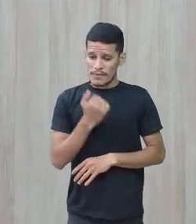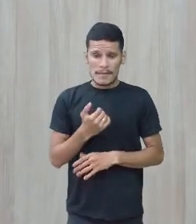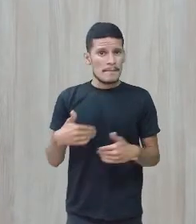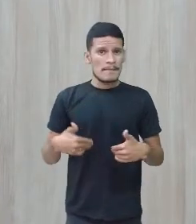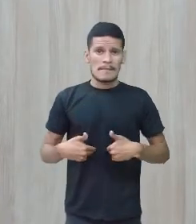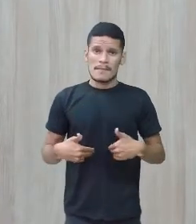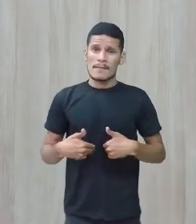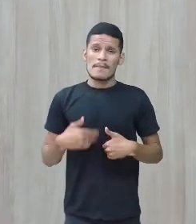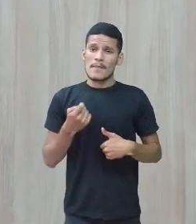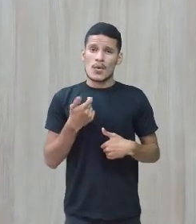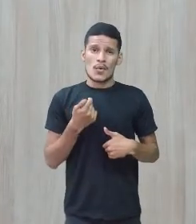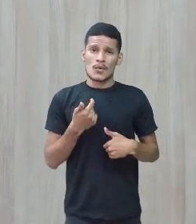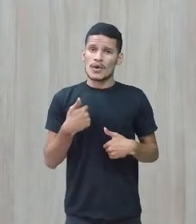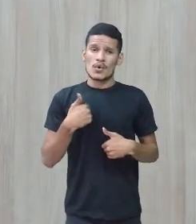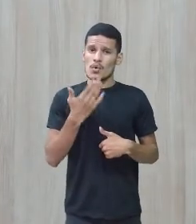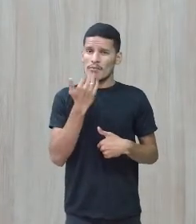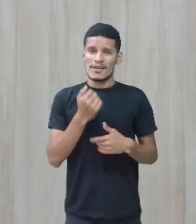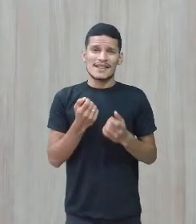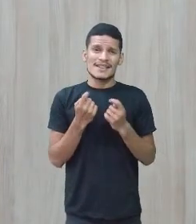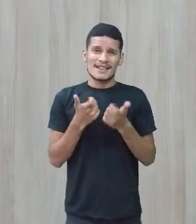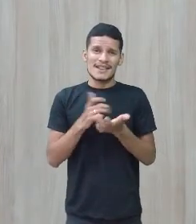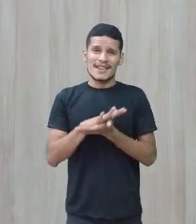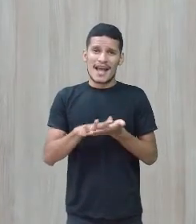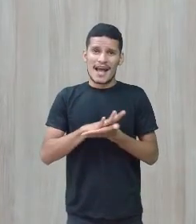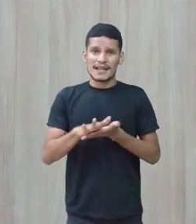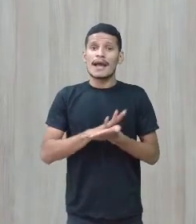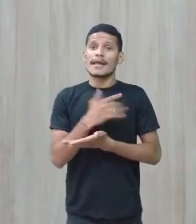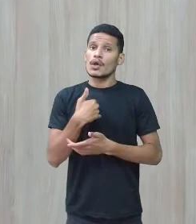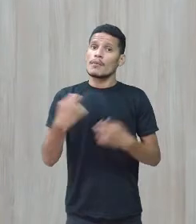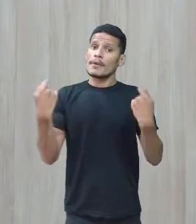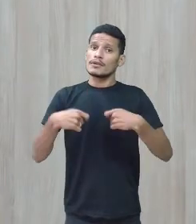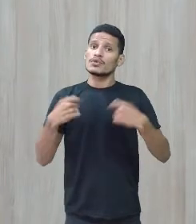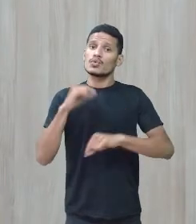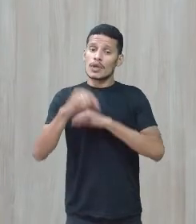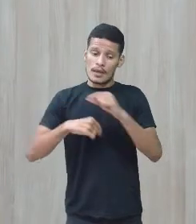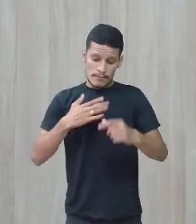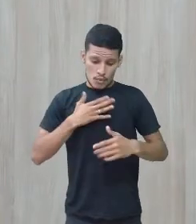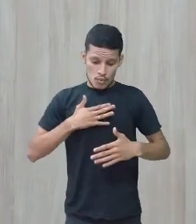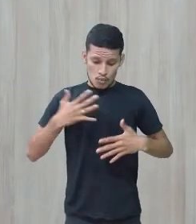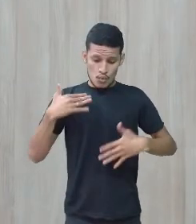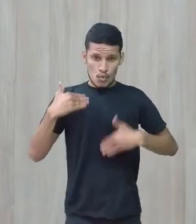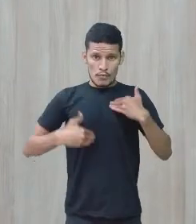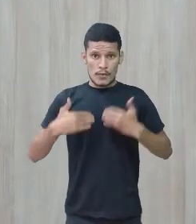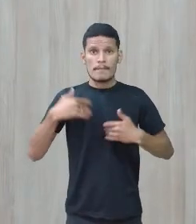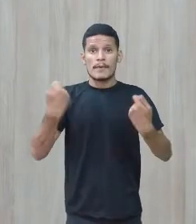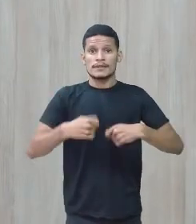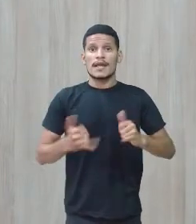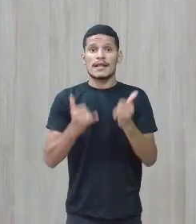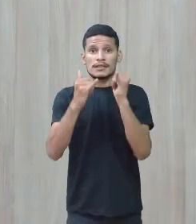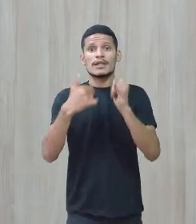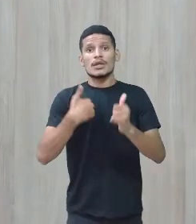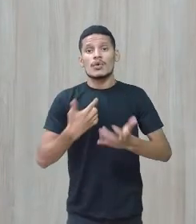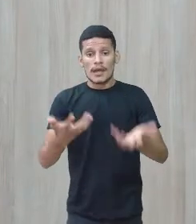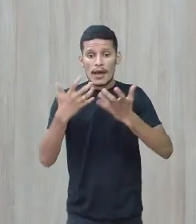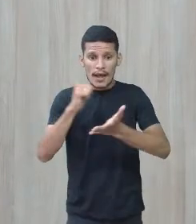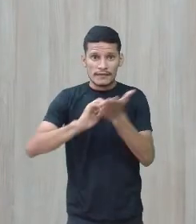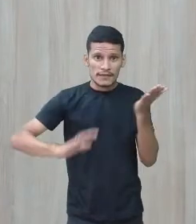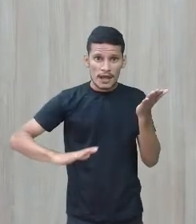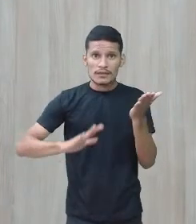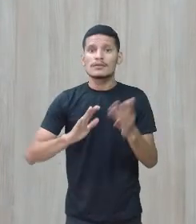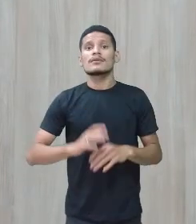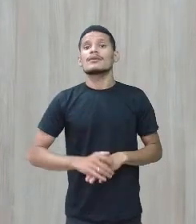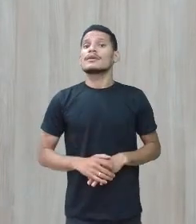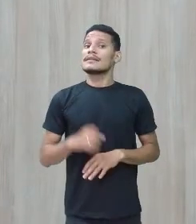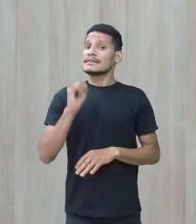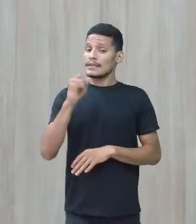saí de casa, não comi quase nada, e aí meu corpo precisa de energia para fazer as minhas atividades. Então,